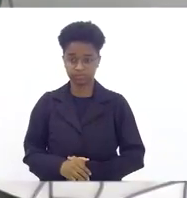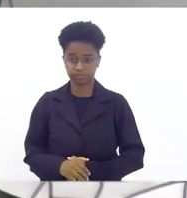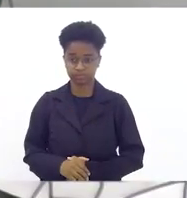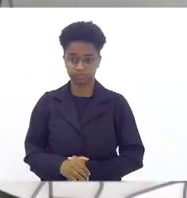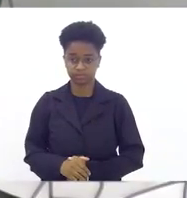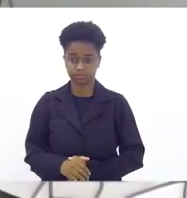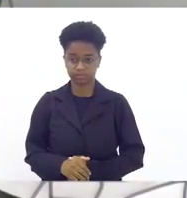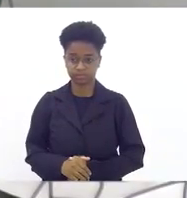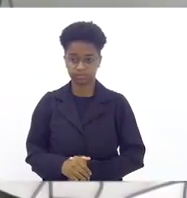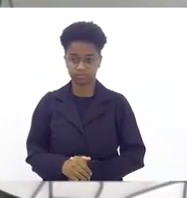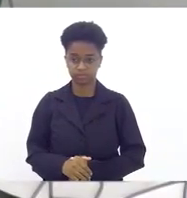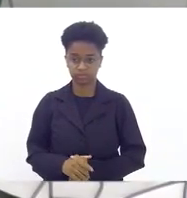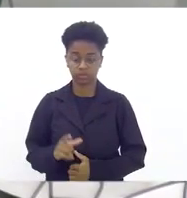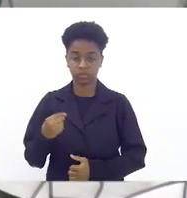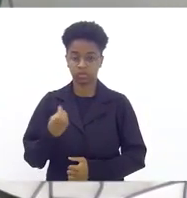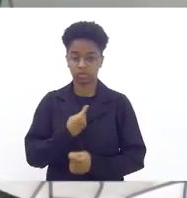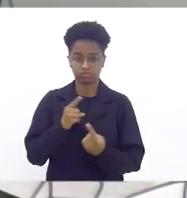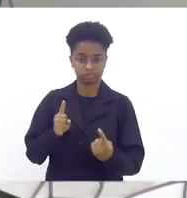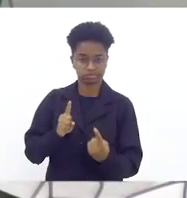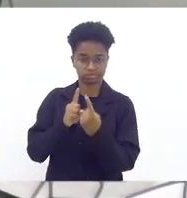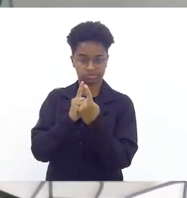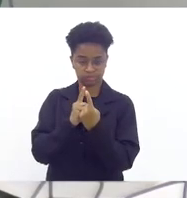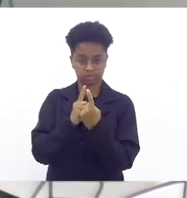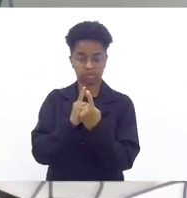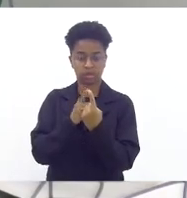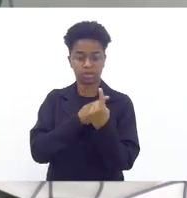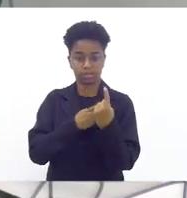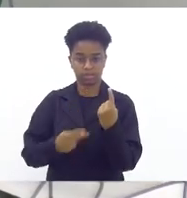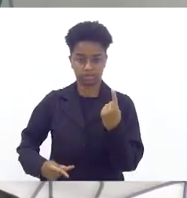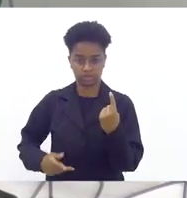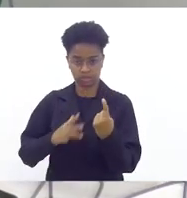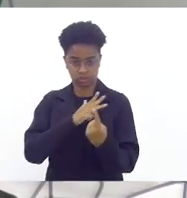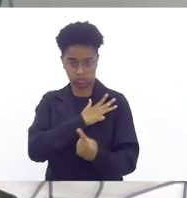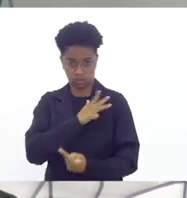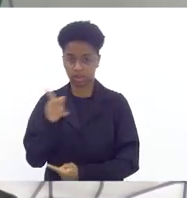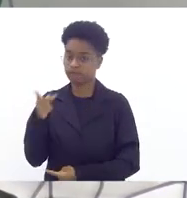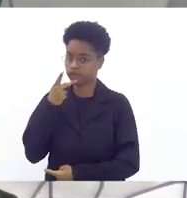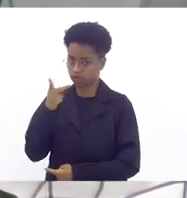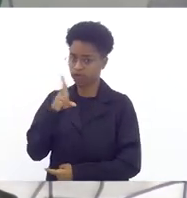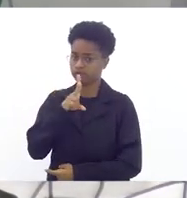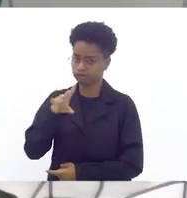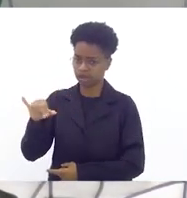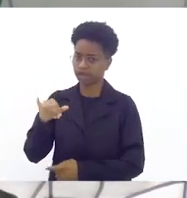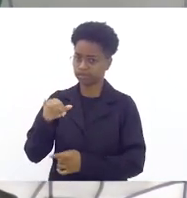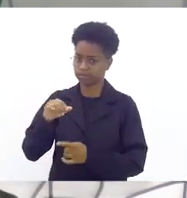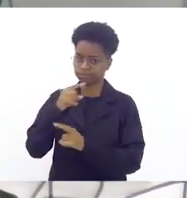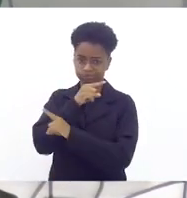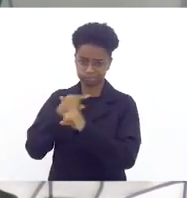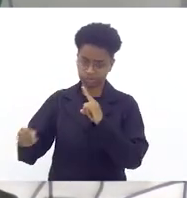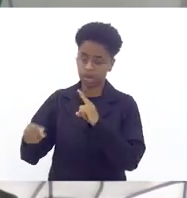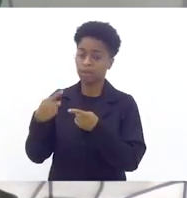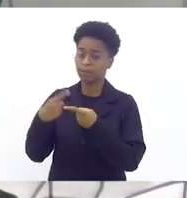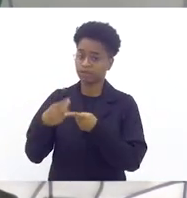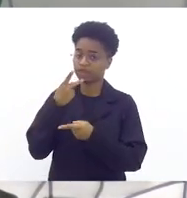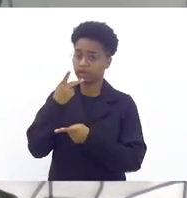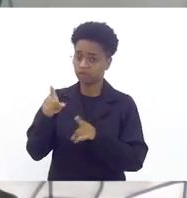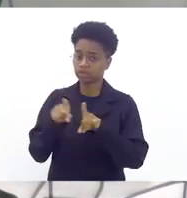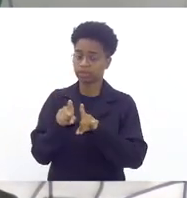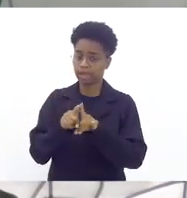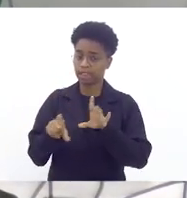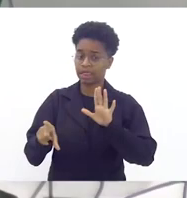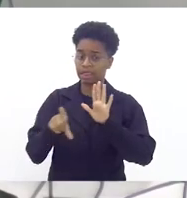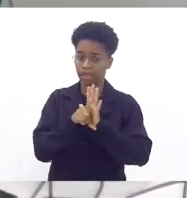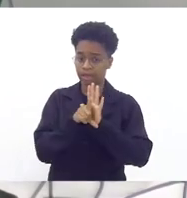nós tivemos com o presidente Lula, ele garantiu que vai vetar. Porque, inclusive, ele garantiu para a gente que ia vetar na lei da Mata Atlântica